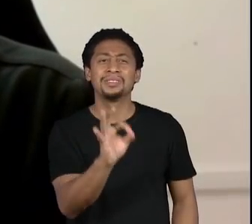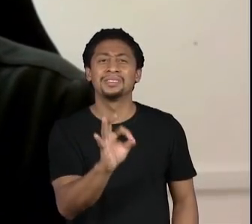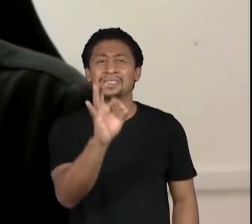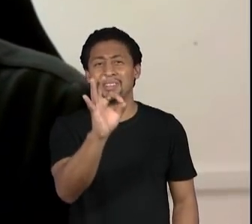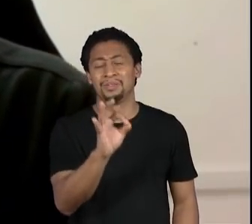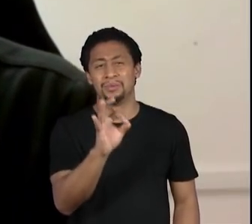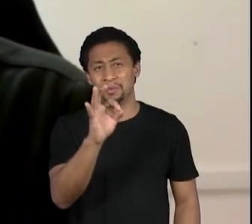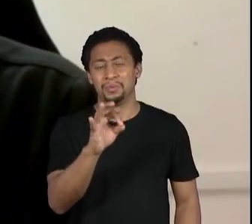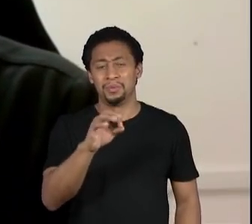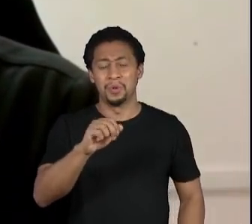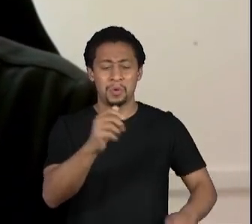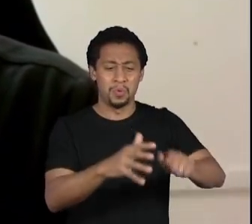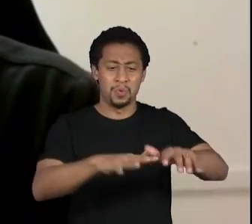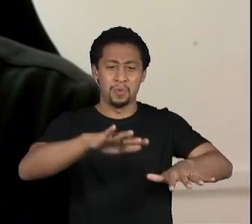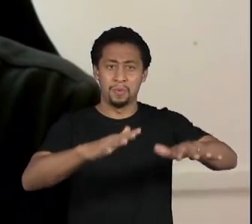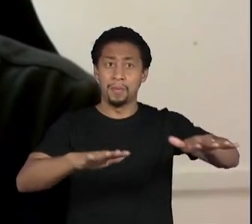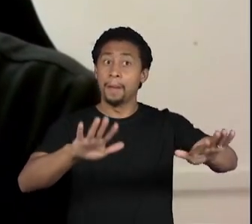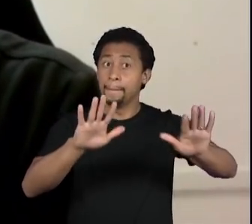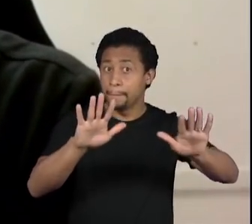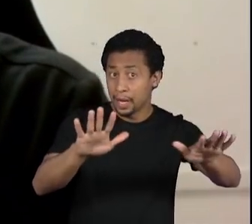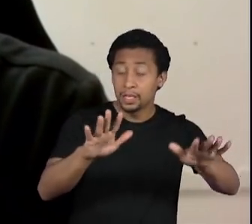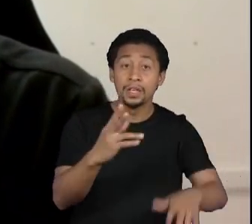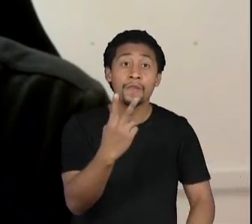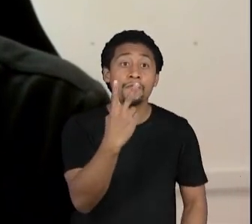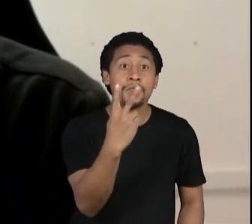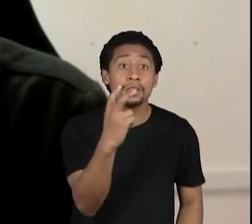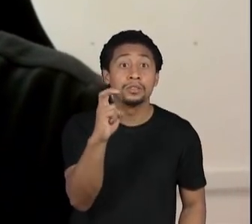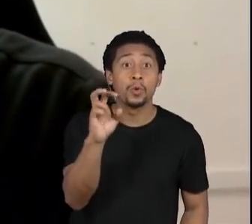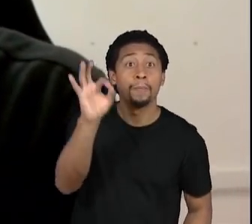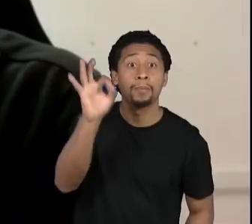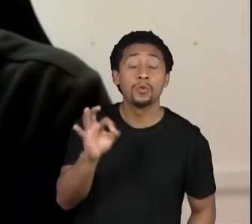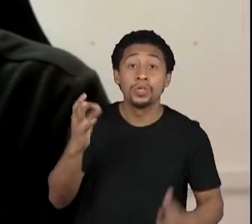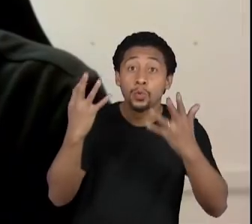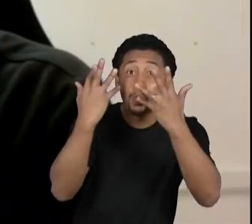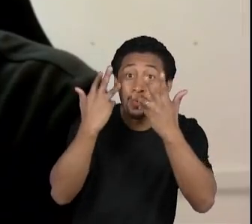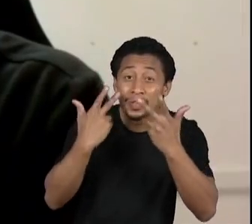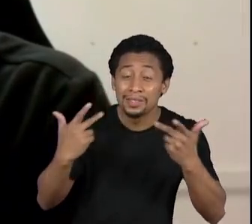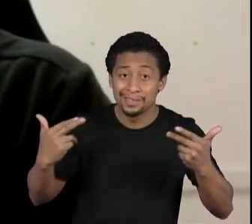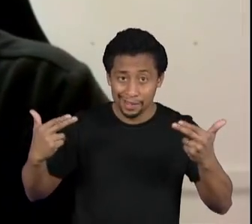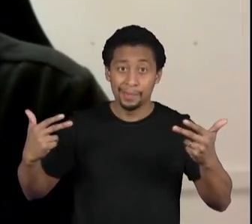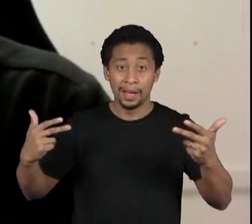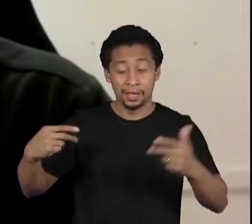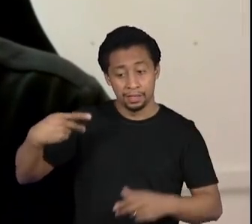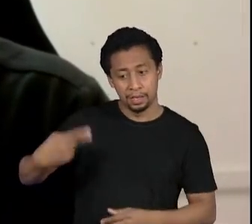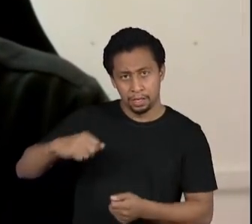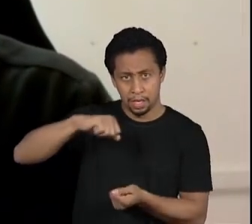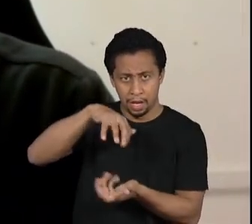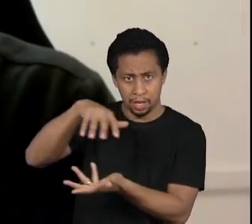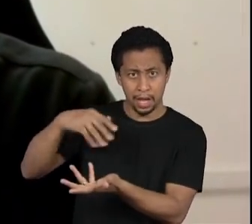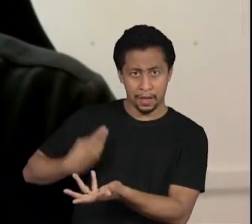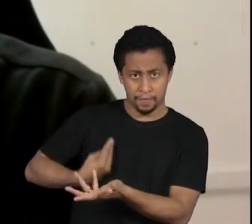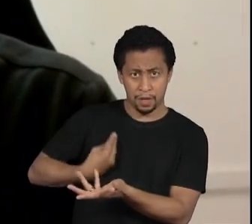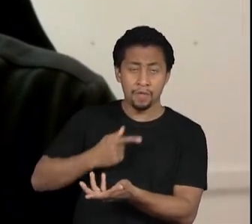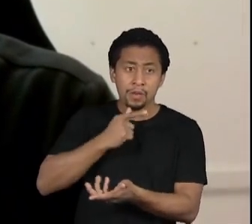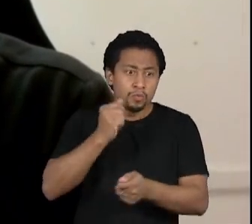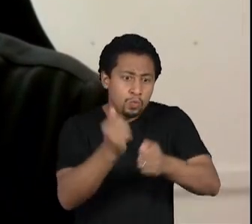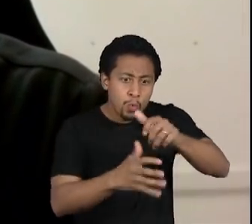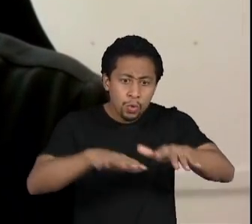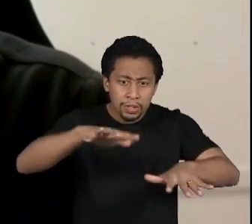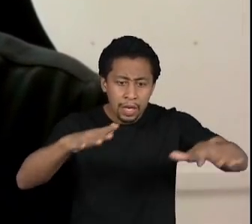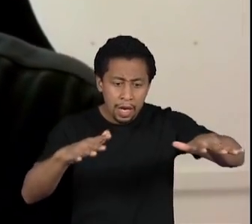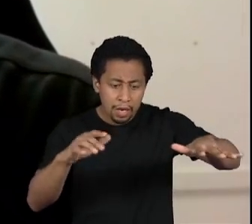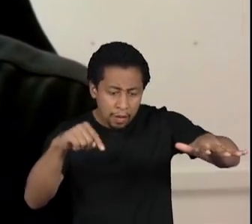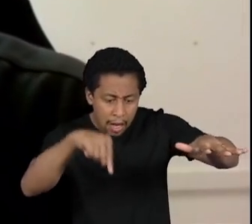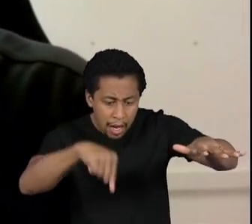que 25% de toda a biodiversidade conhecida, presente, né, nos oceanos, ela está